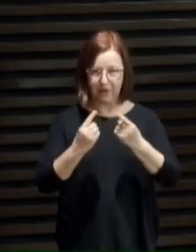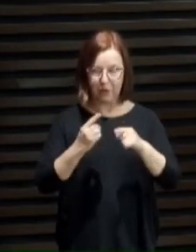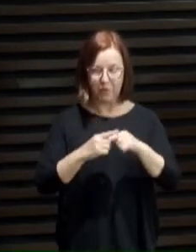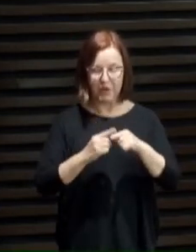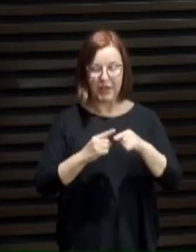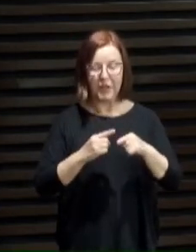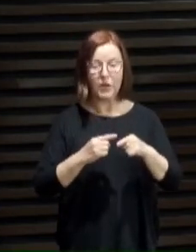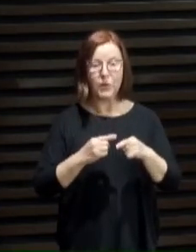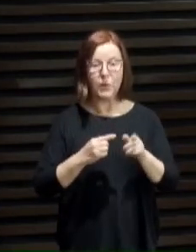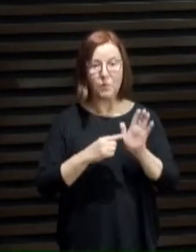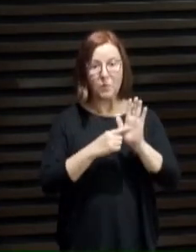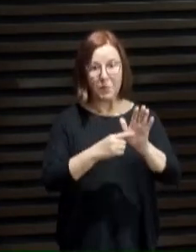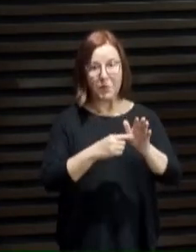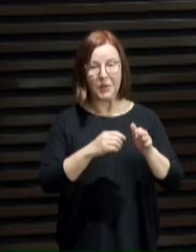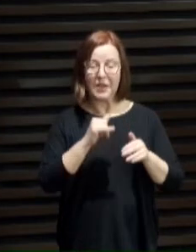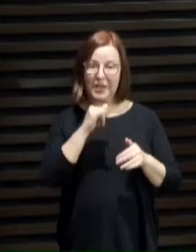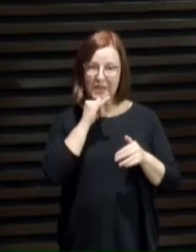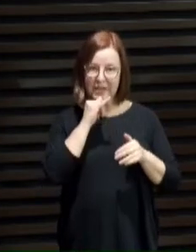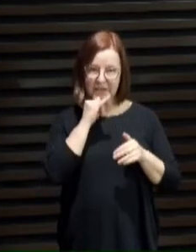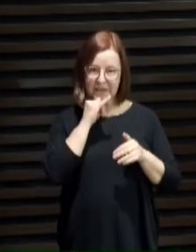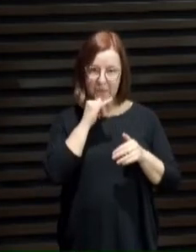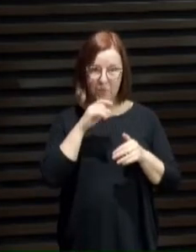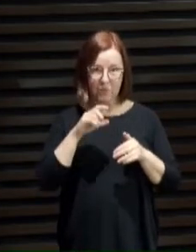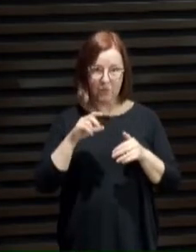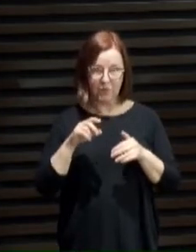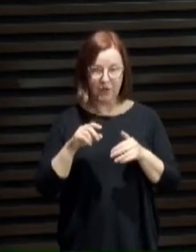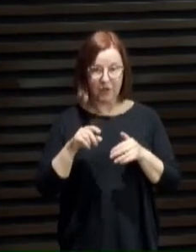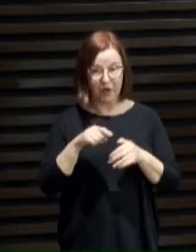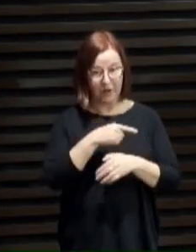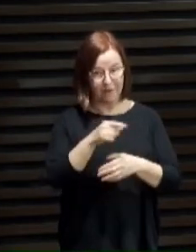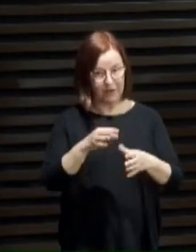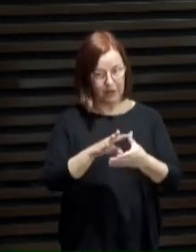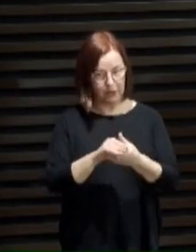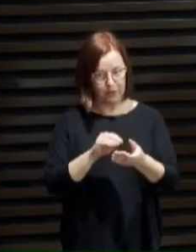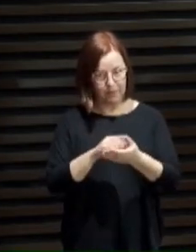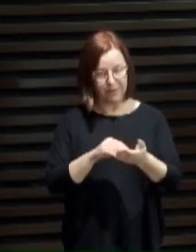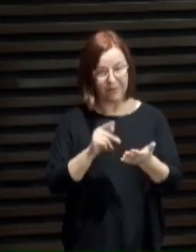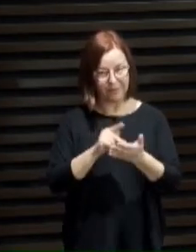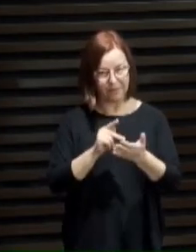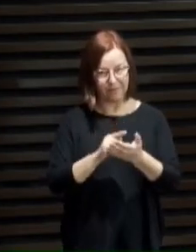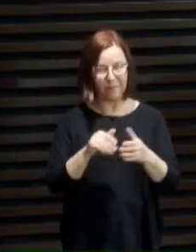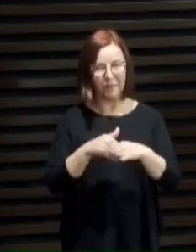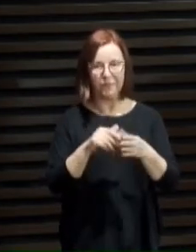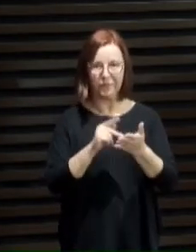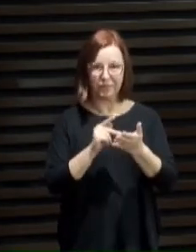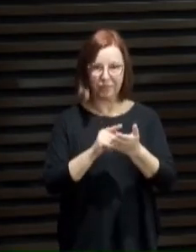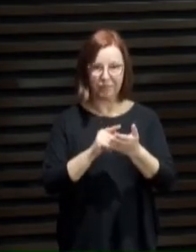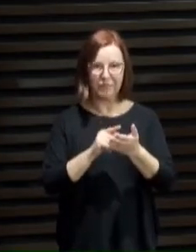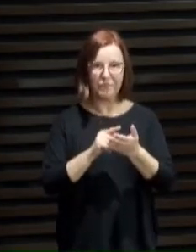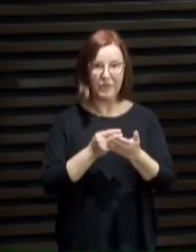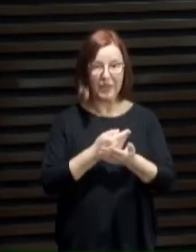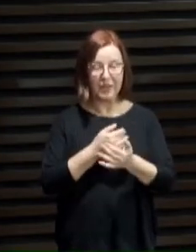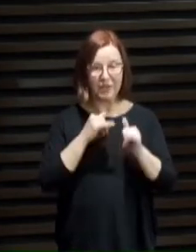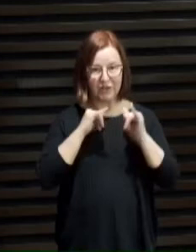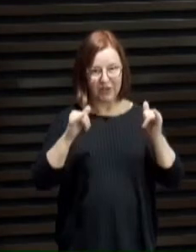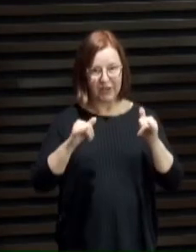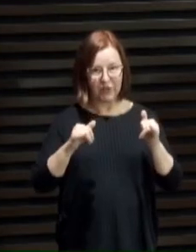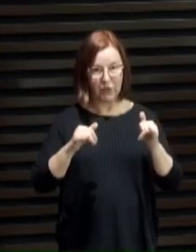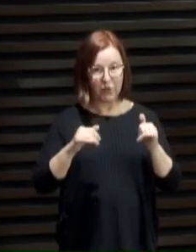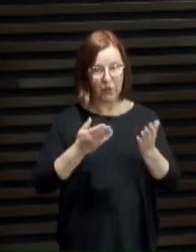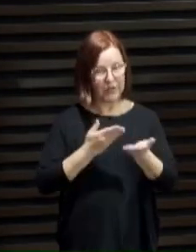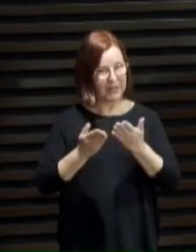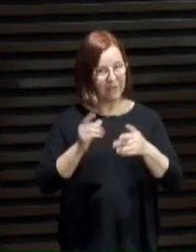fiz, vocês façam também. Em verdade lhes digo que o servo não é maior do que o seu senhor, nem